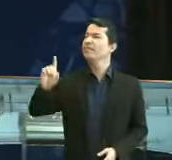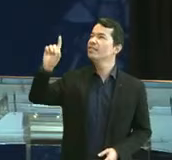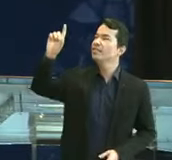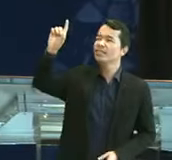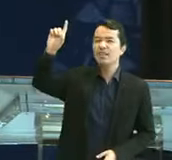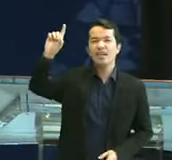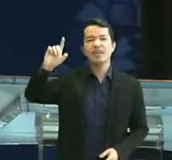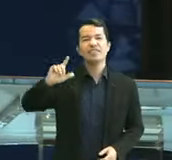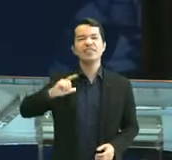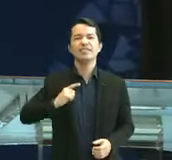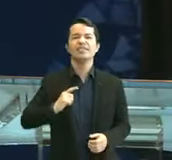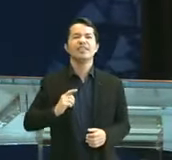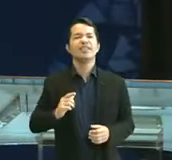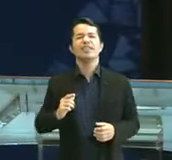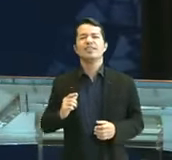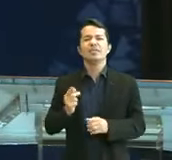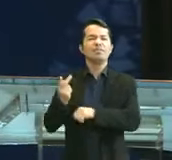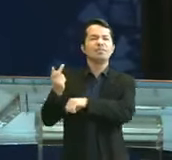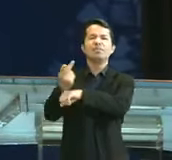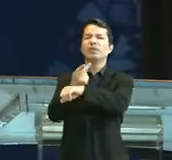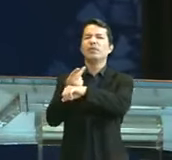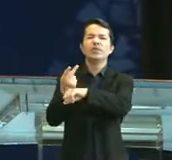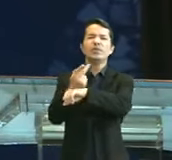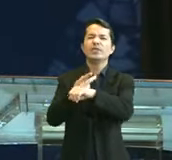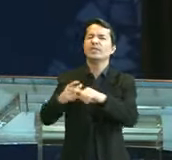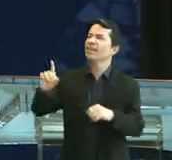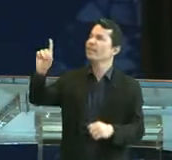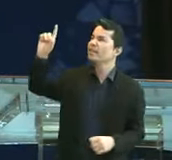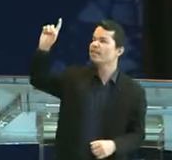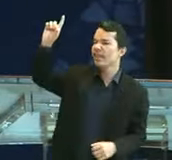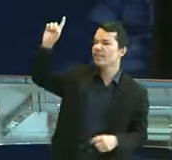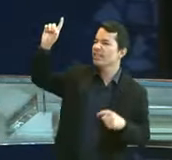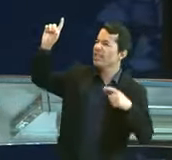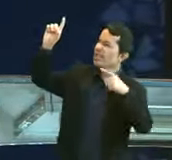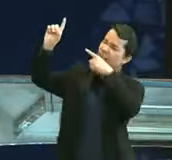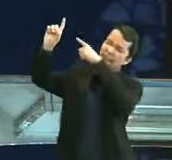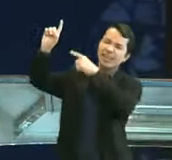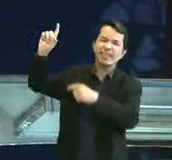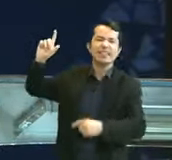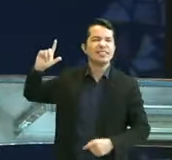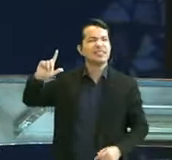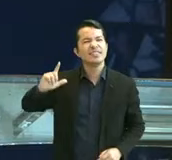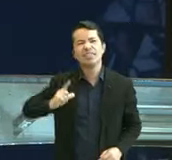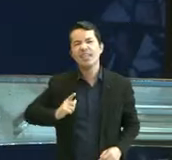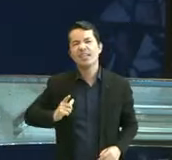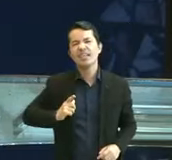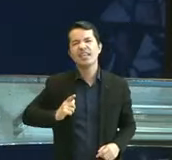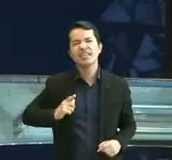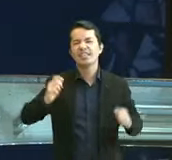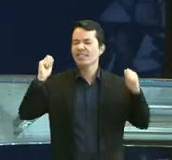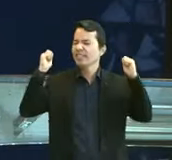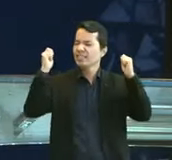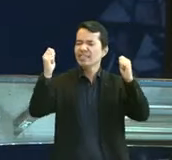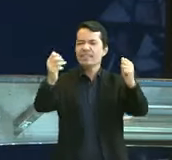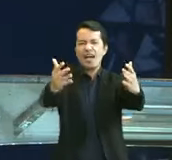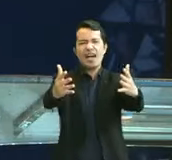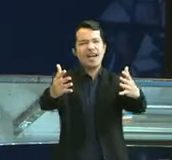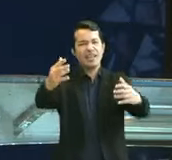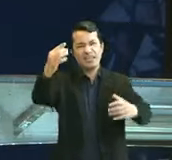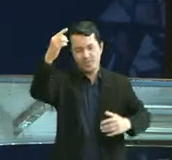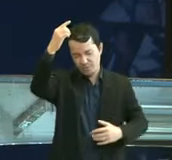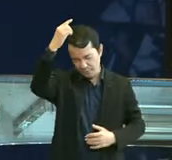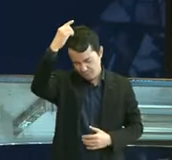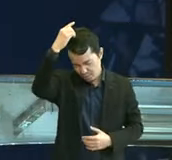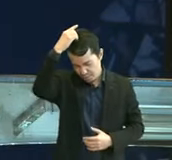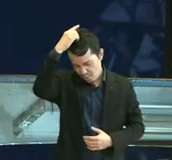fonte inesgotável, aquele que tem todos os recursos, aquele que divide os seus carismas, os